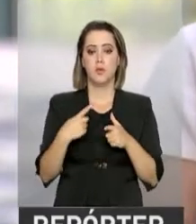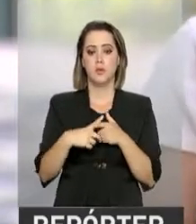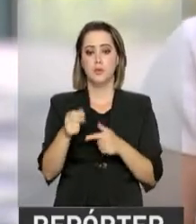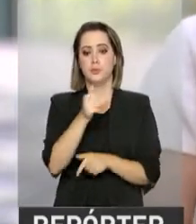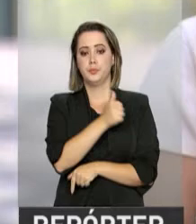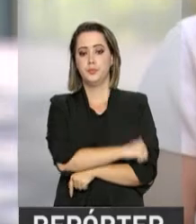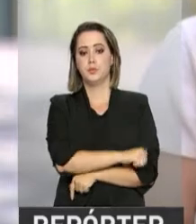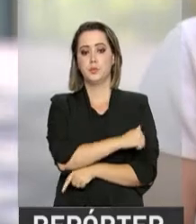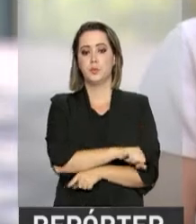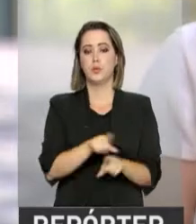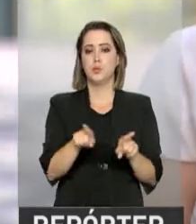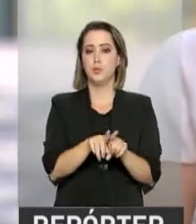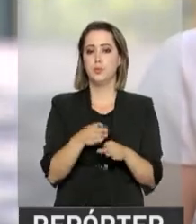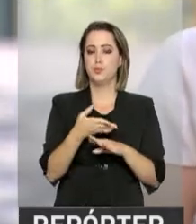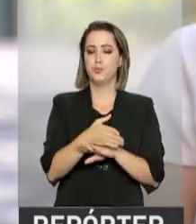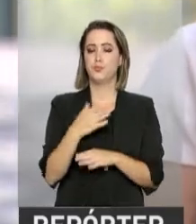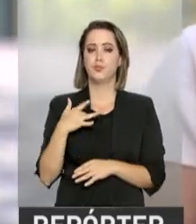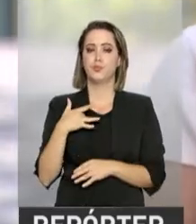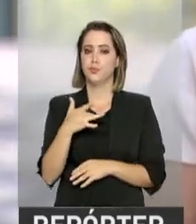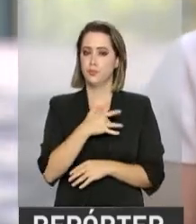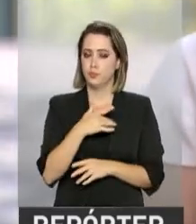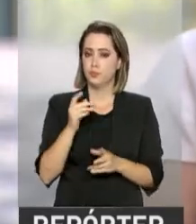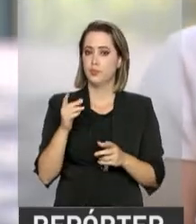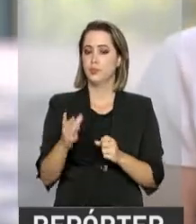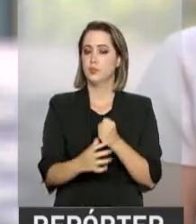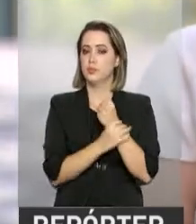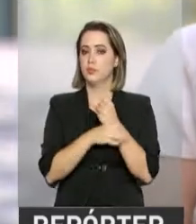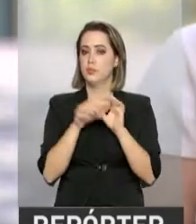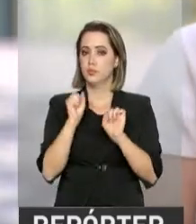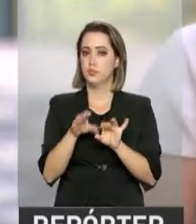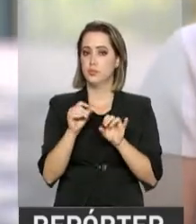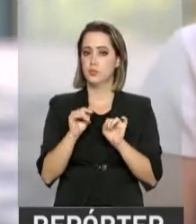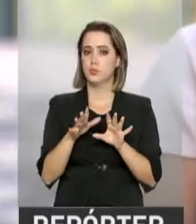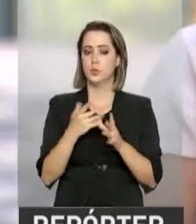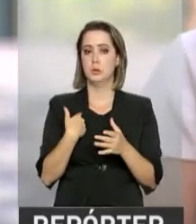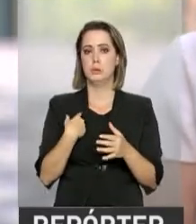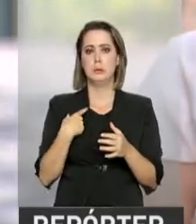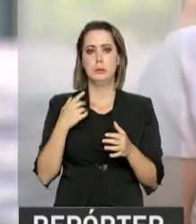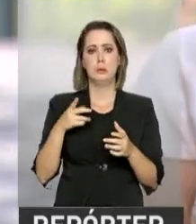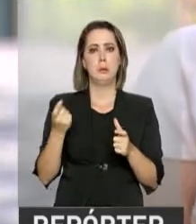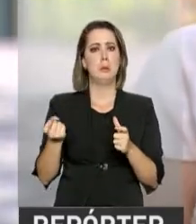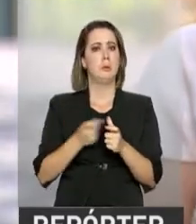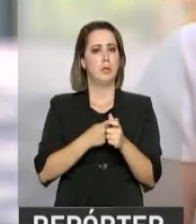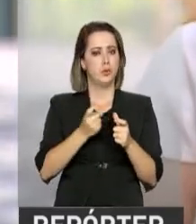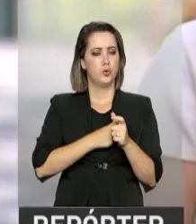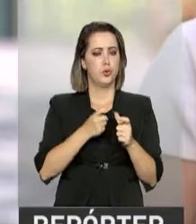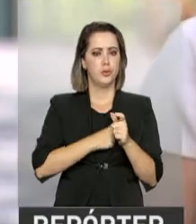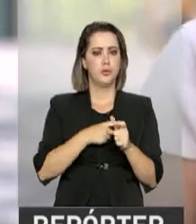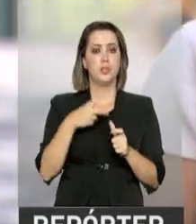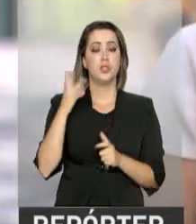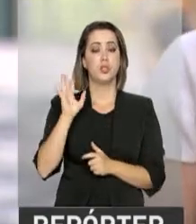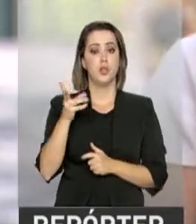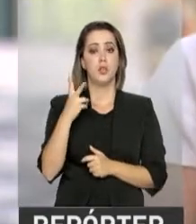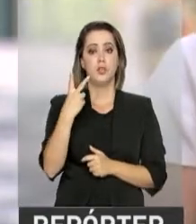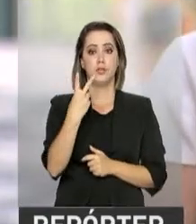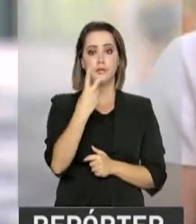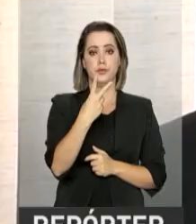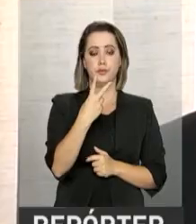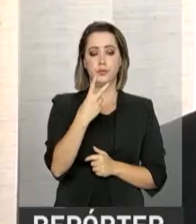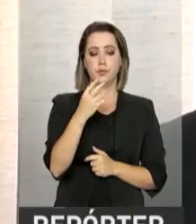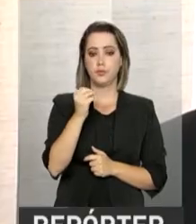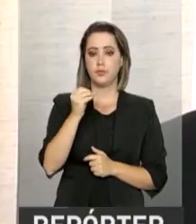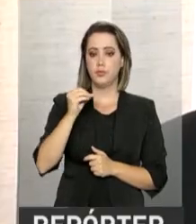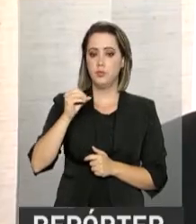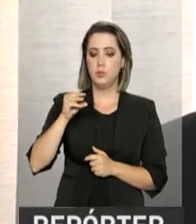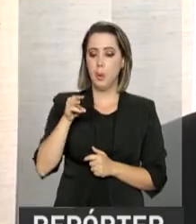ainda a saúde, a segurança e a educação. O rombo nos cofres do Estado já chega a 20 bilhões de reais.